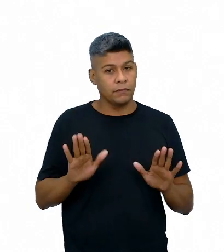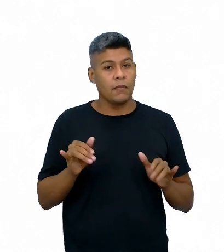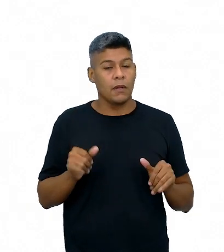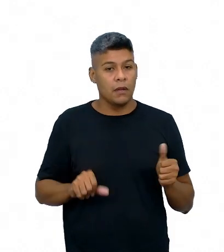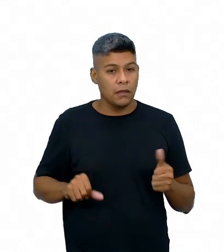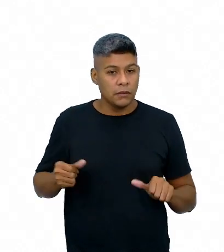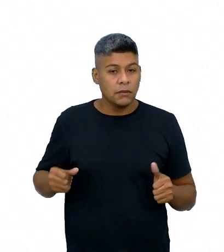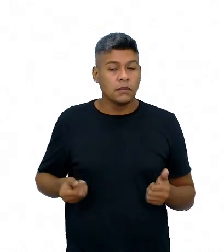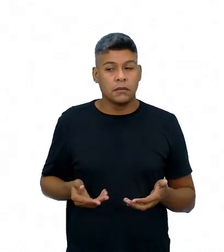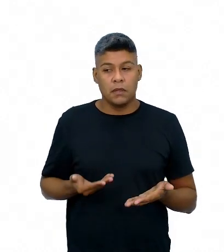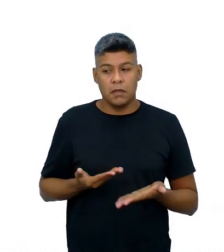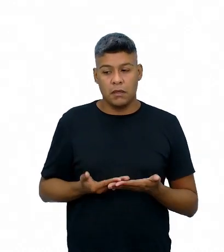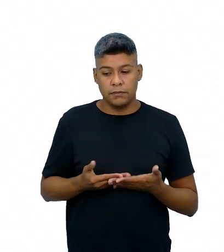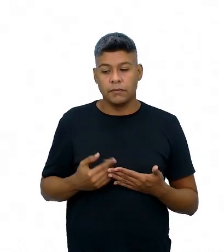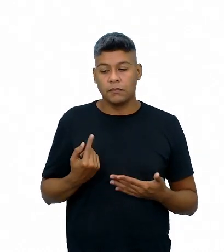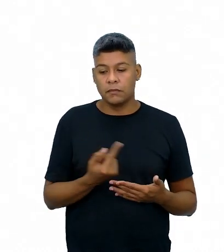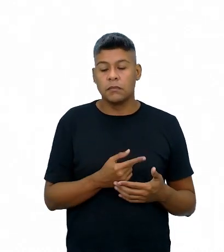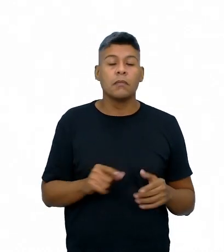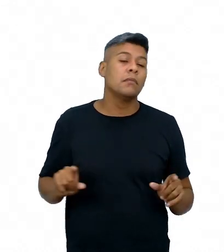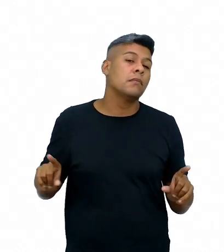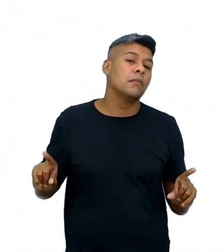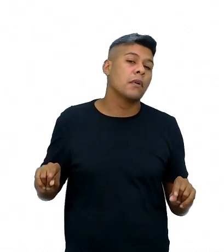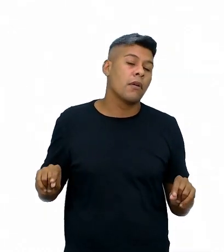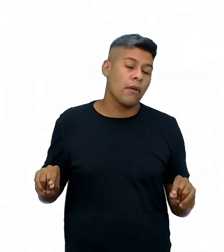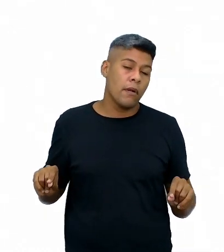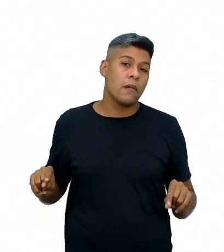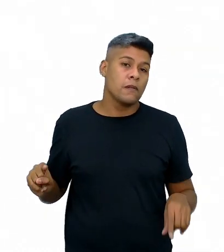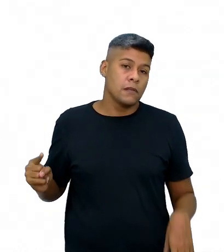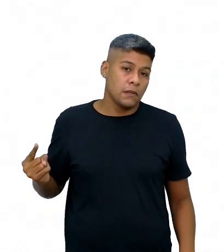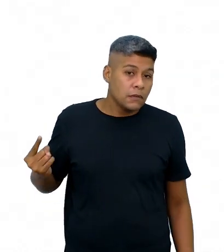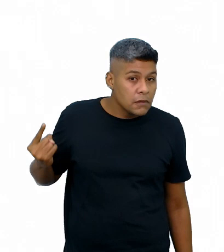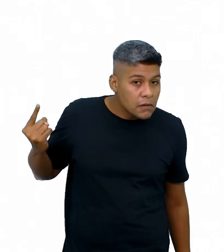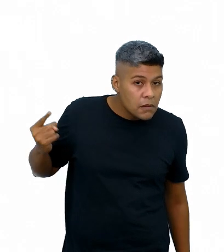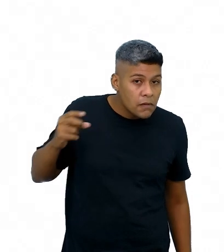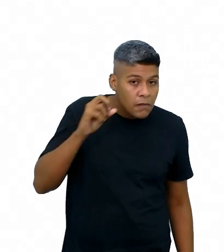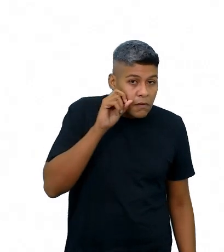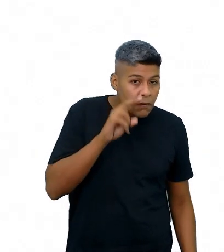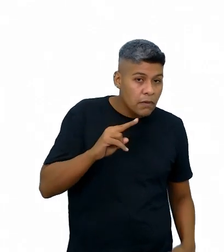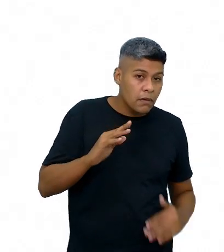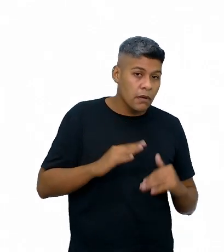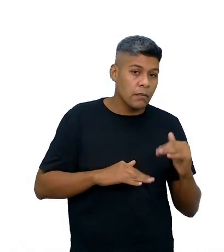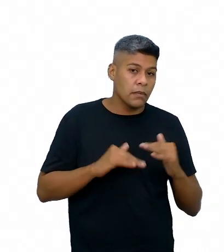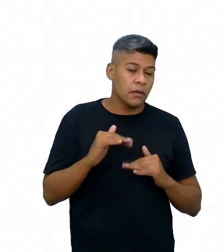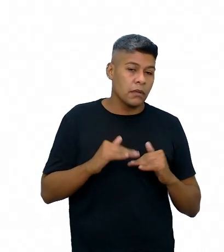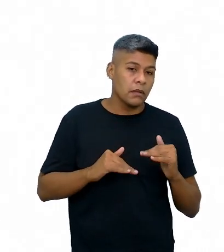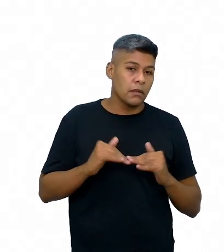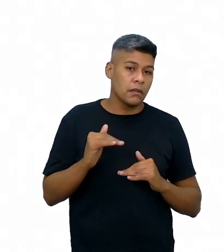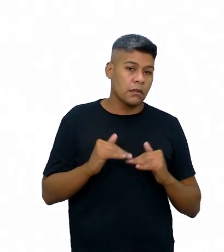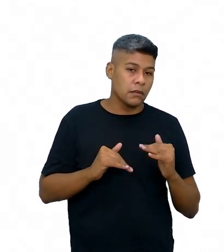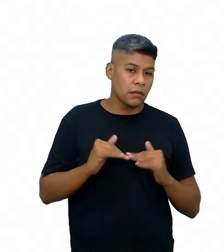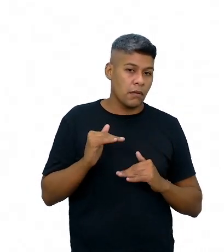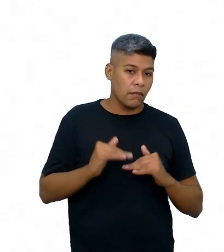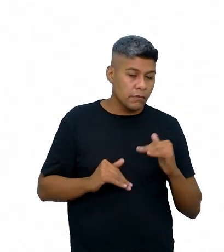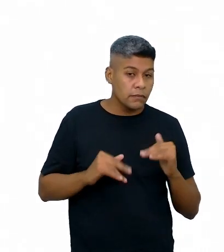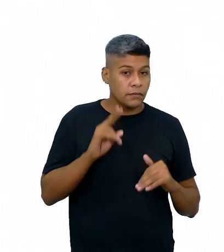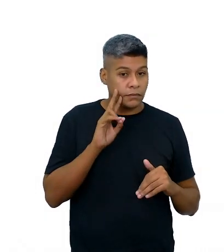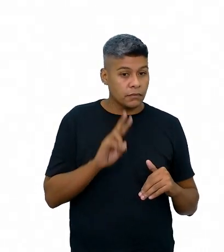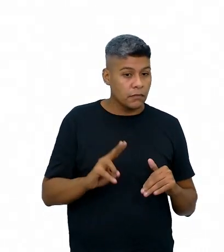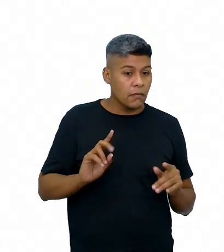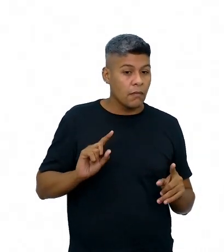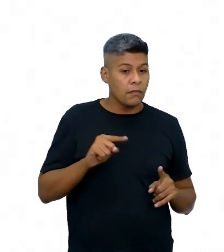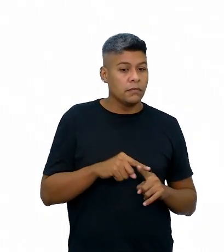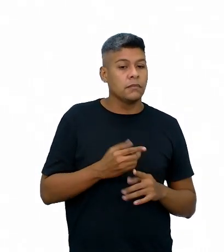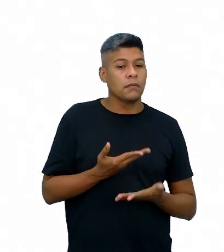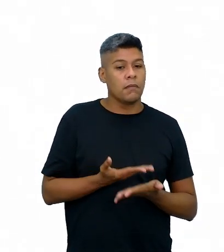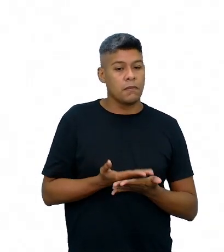análise desta aula, nós iremos, primeiramente, rever as habilidades essenciais e analisar o objetivo da